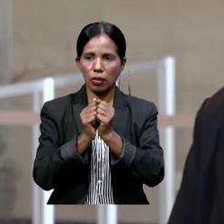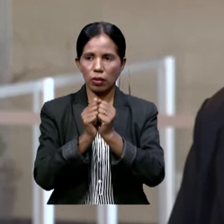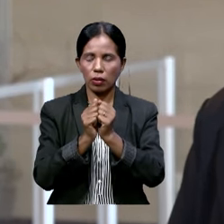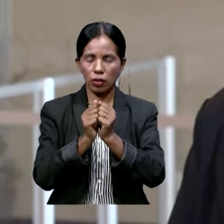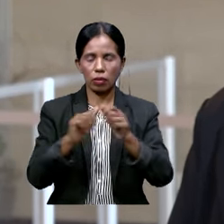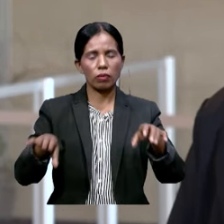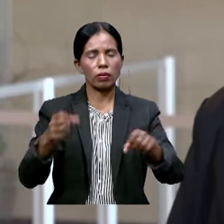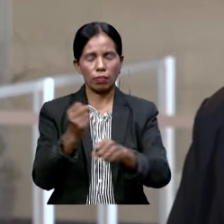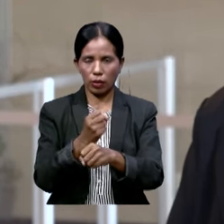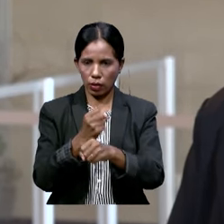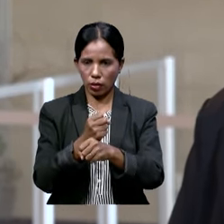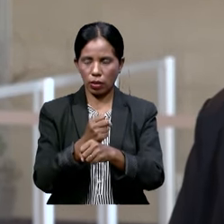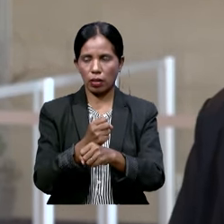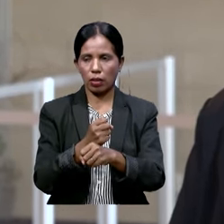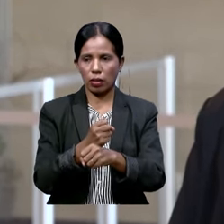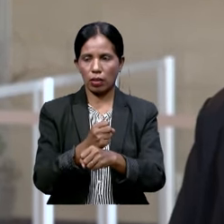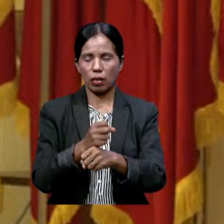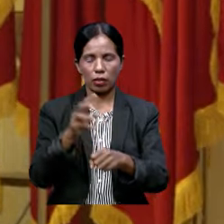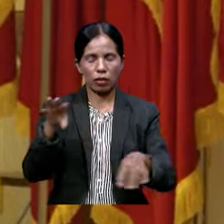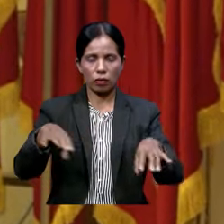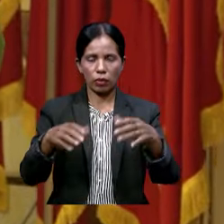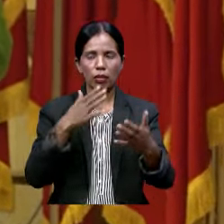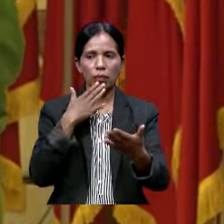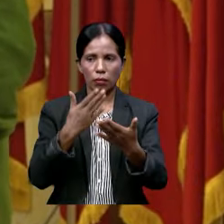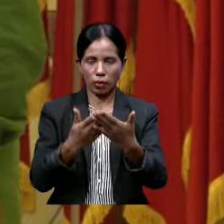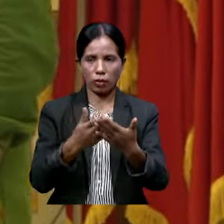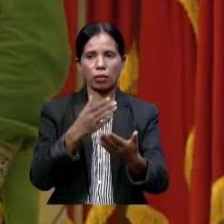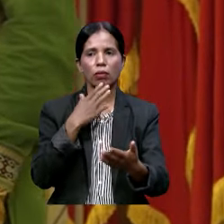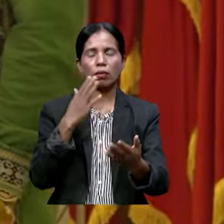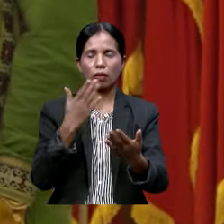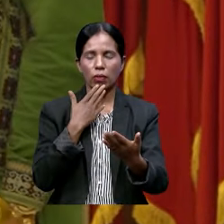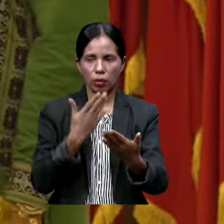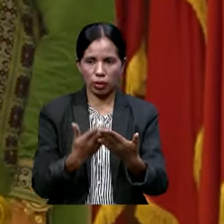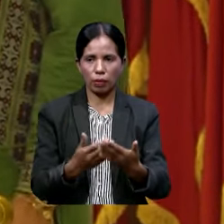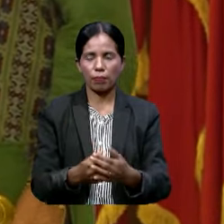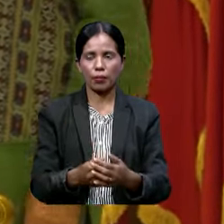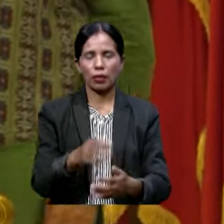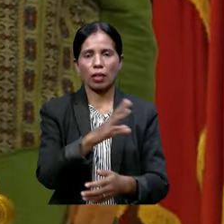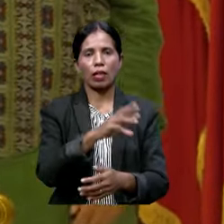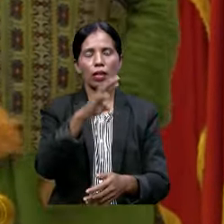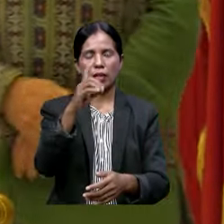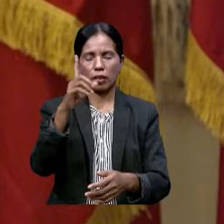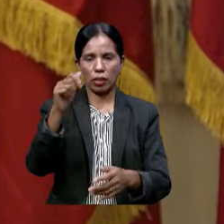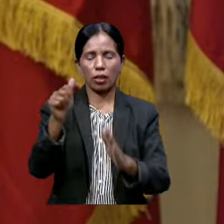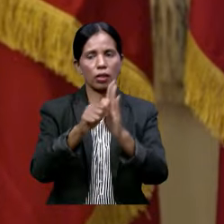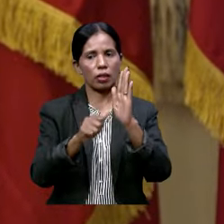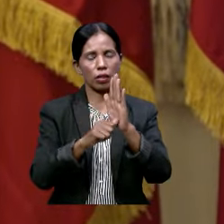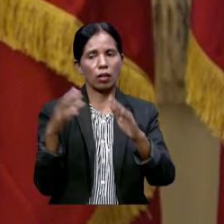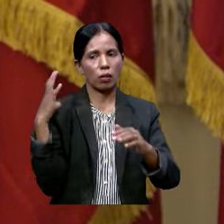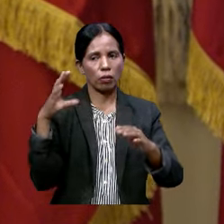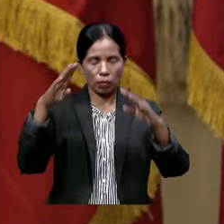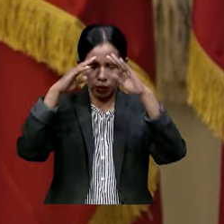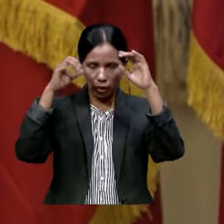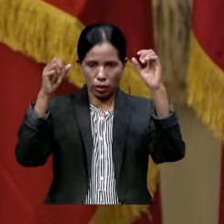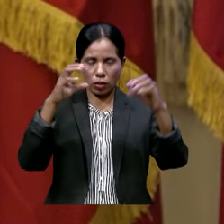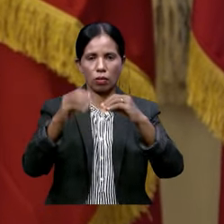esforso tomak atu nune misau nene se suceso. Tuir konstitusiun RTL artigu valura sing hitu kompetensia presidente republika